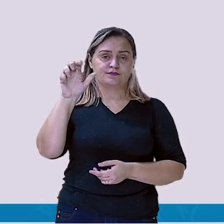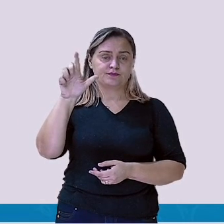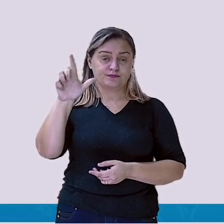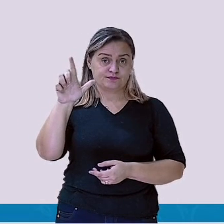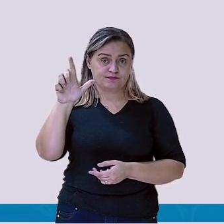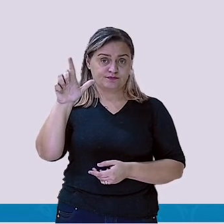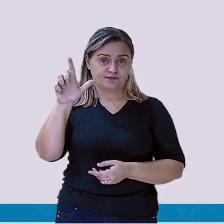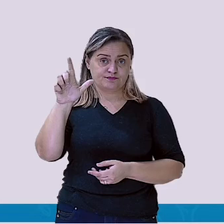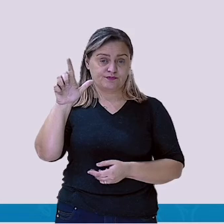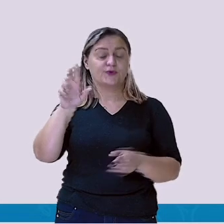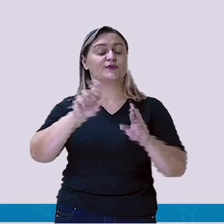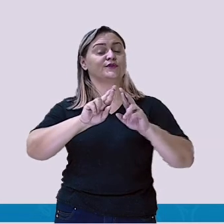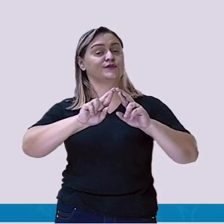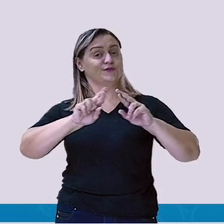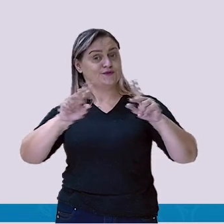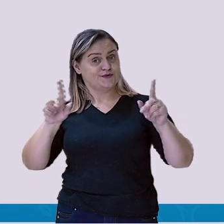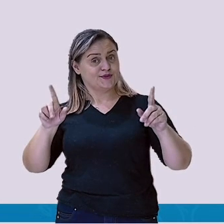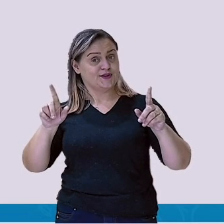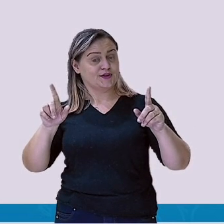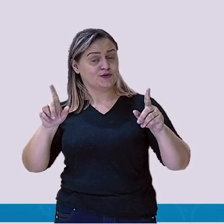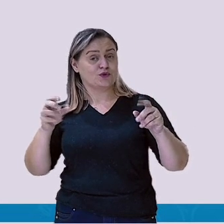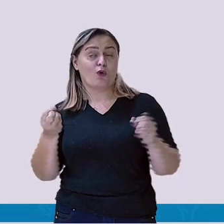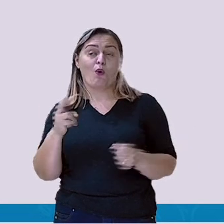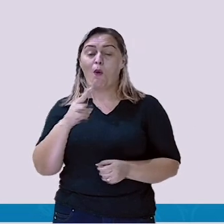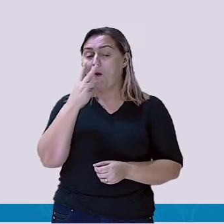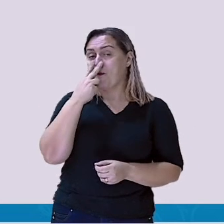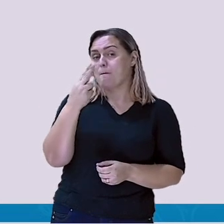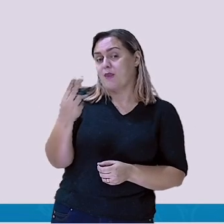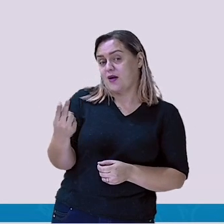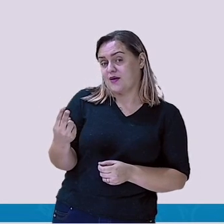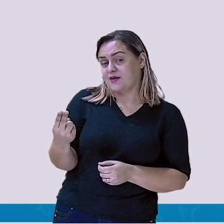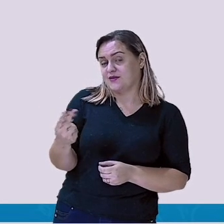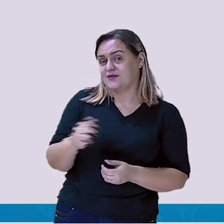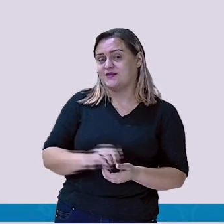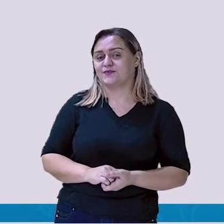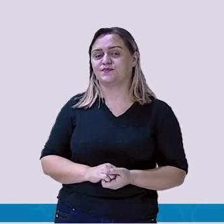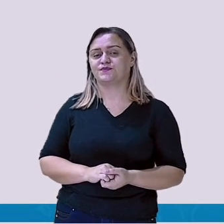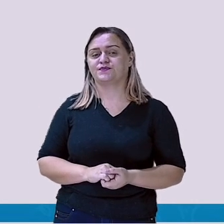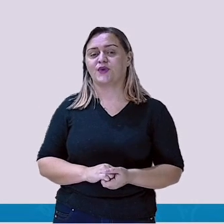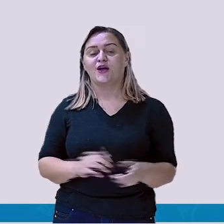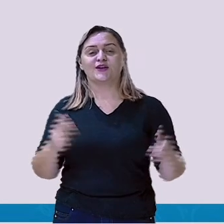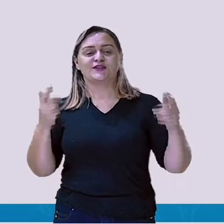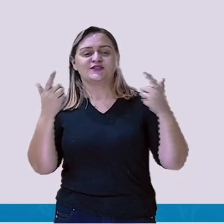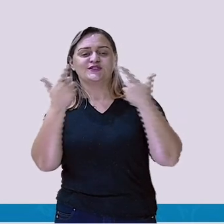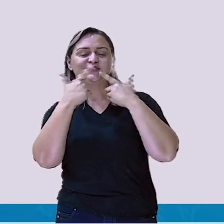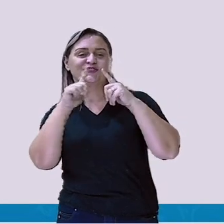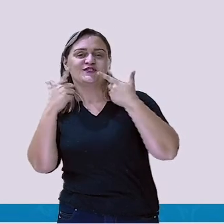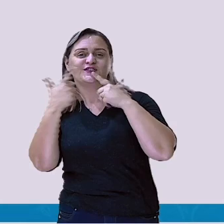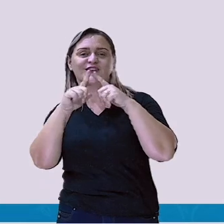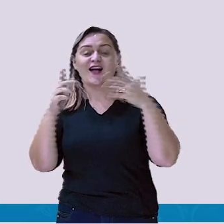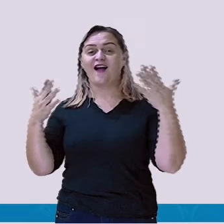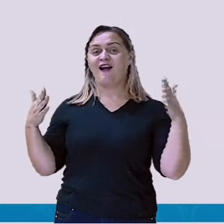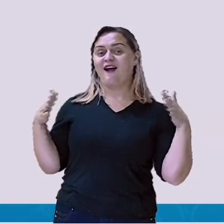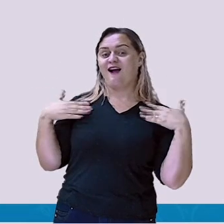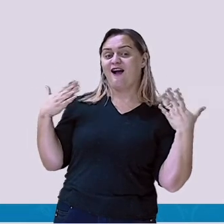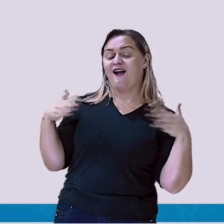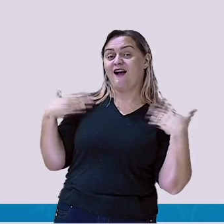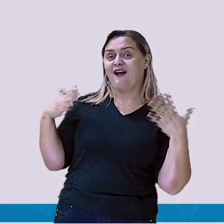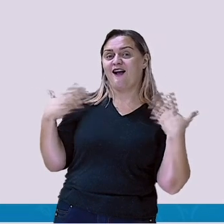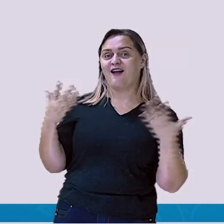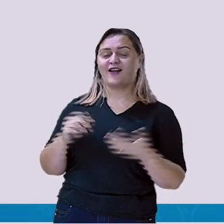São parecidas? São opostas? Sinônimos ou antônimos? Nós temos animado e